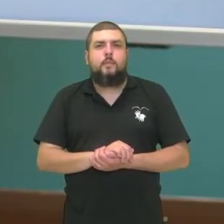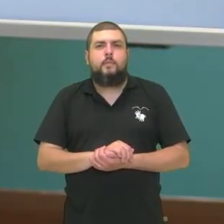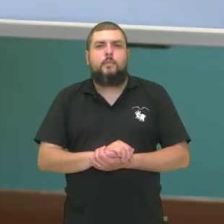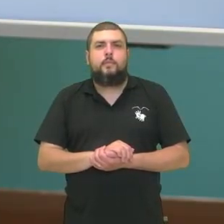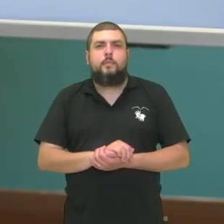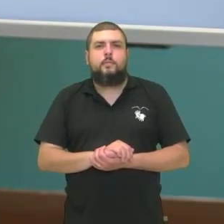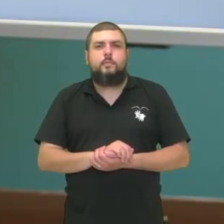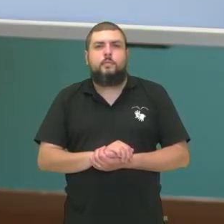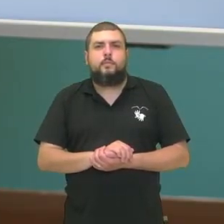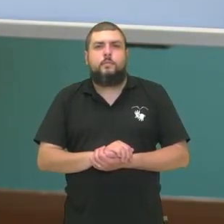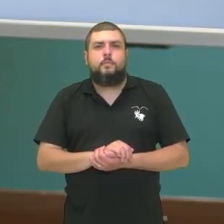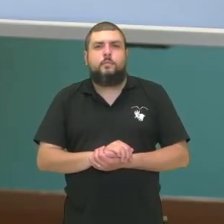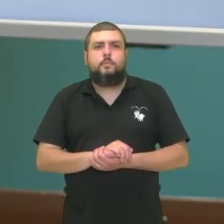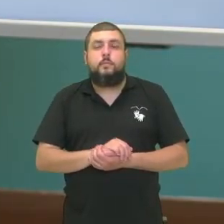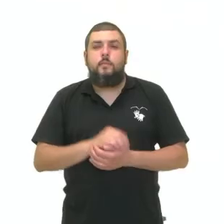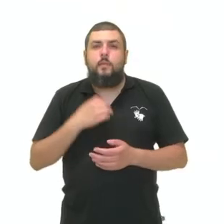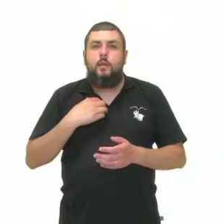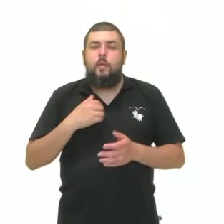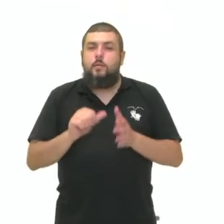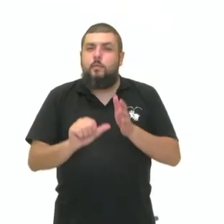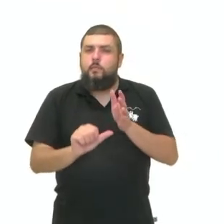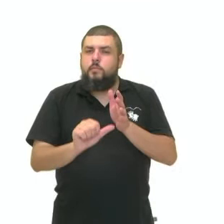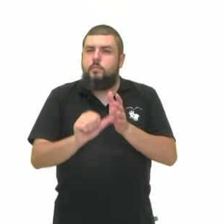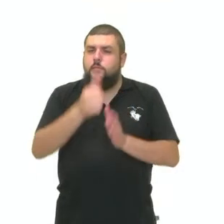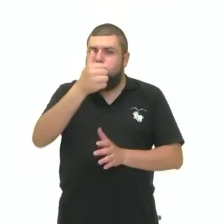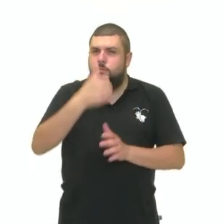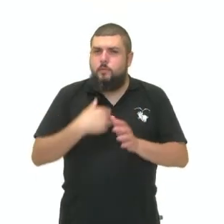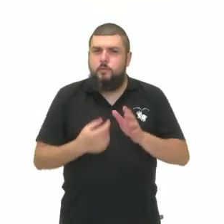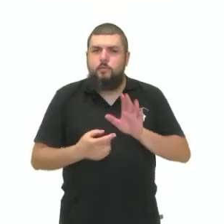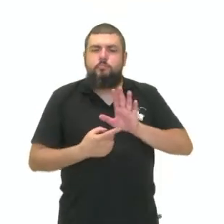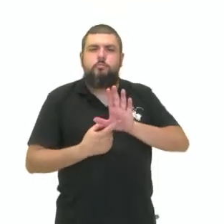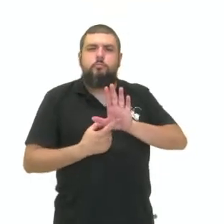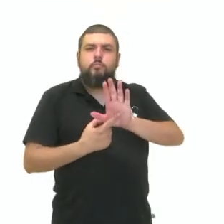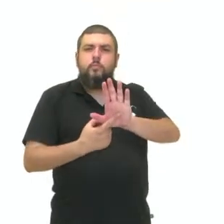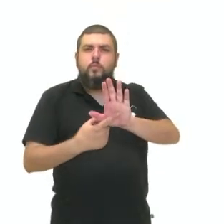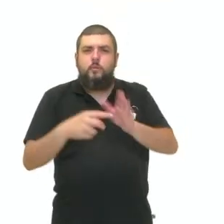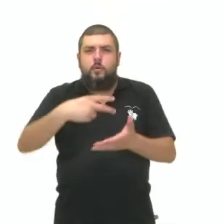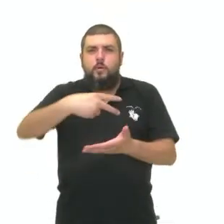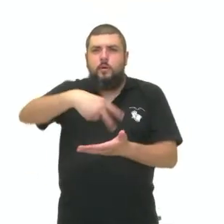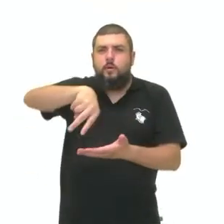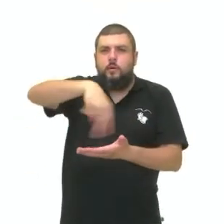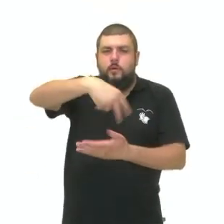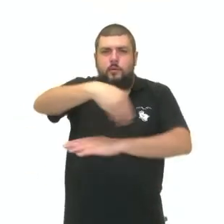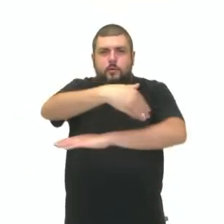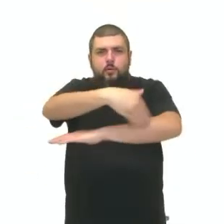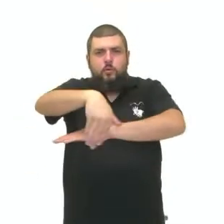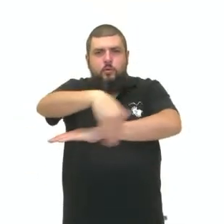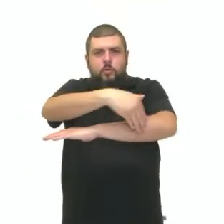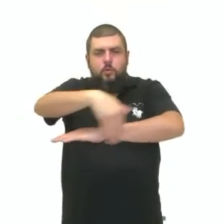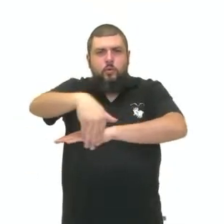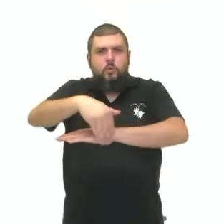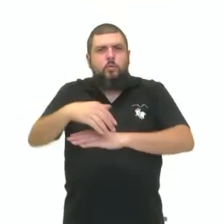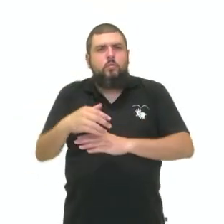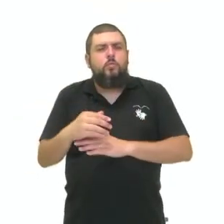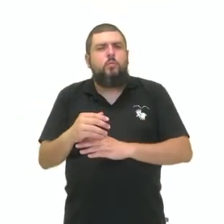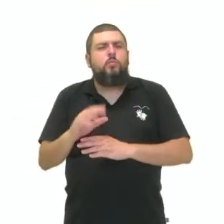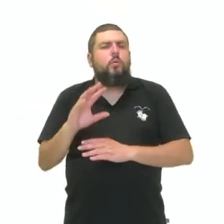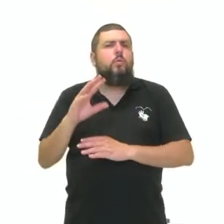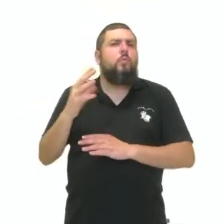As primeiras manifestações da dança de rua se originaram no período da grande crise econômica dos Estados Unidos,